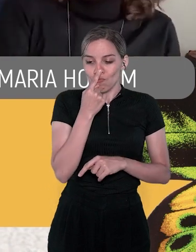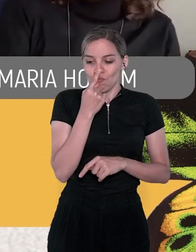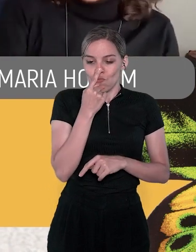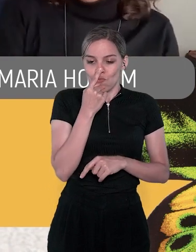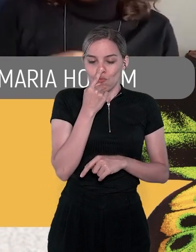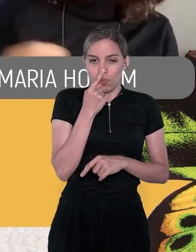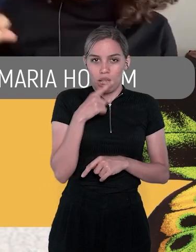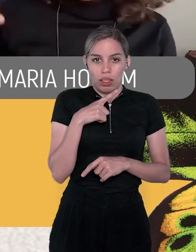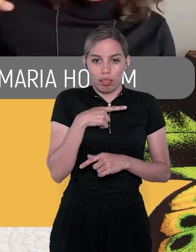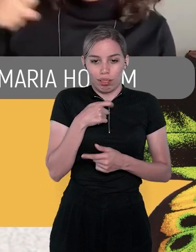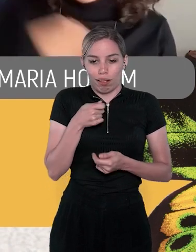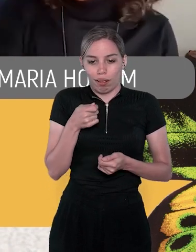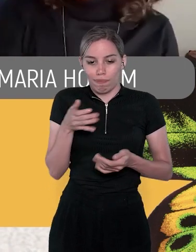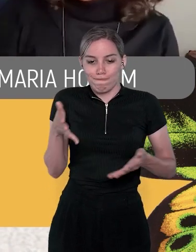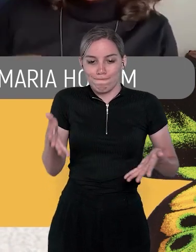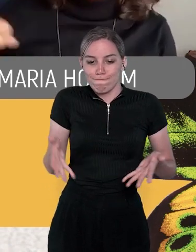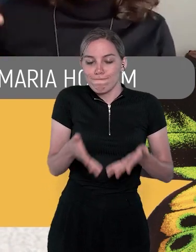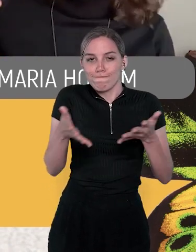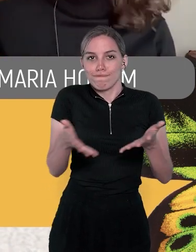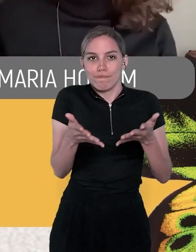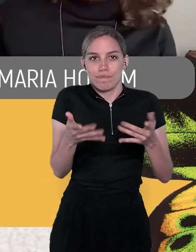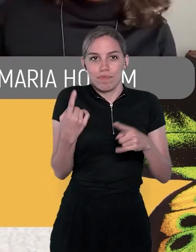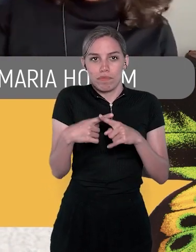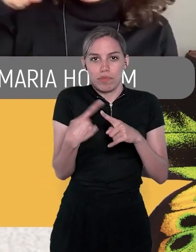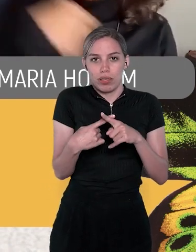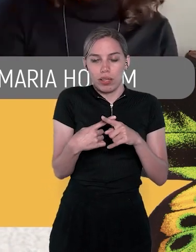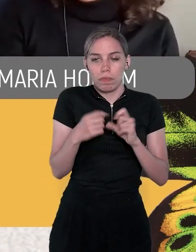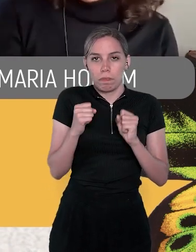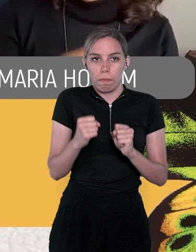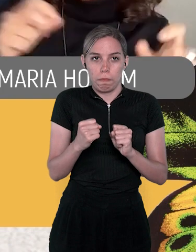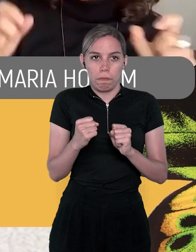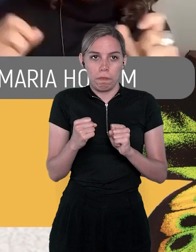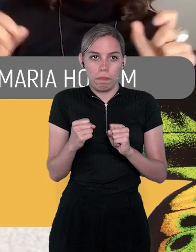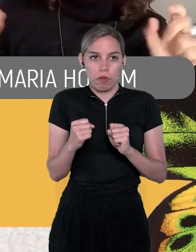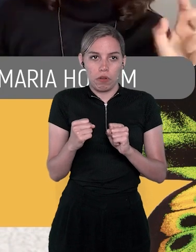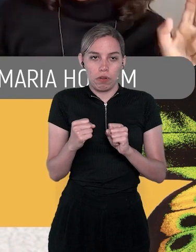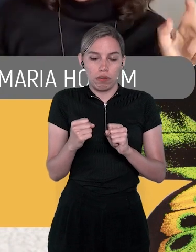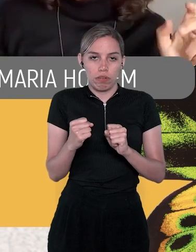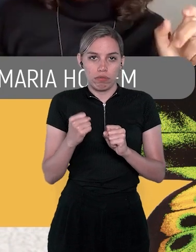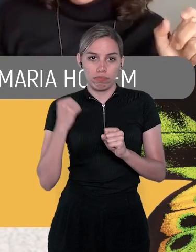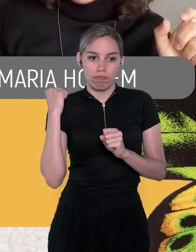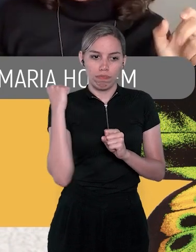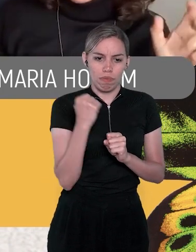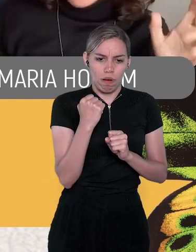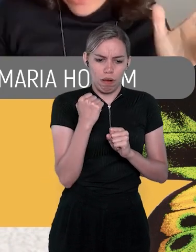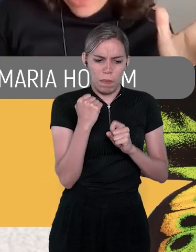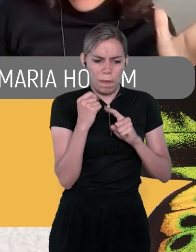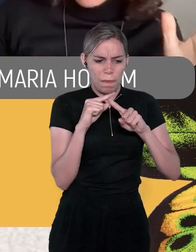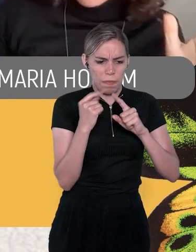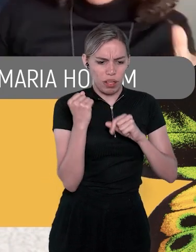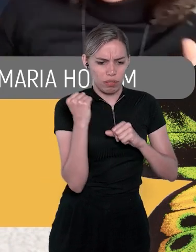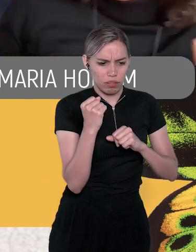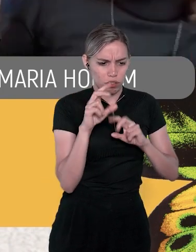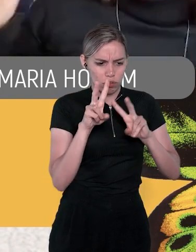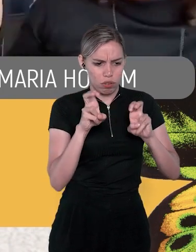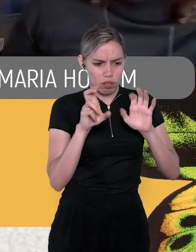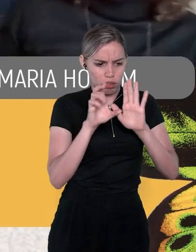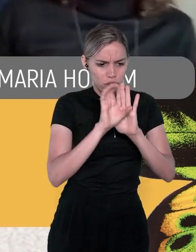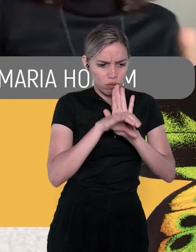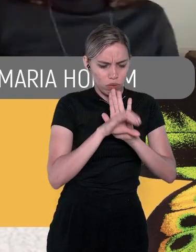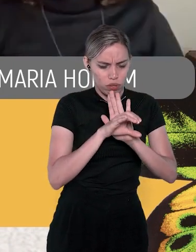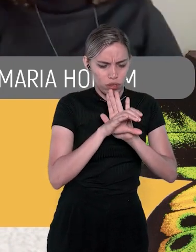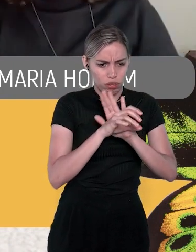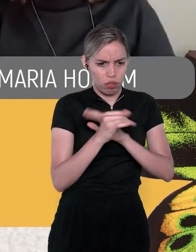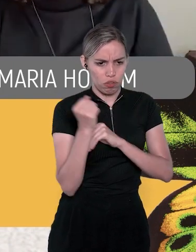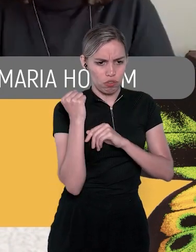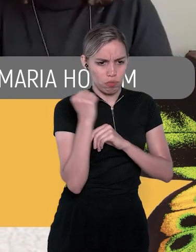impulso, né? Porque mata, porque não é só esse conceito pulsão de morte, mas ele fica